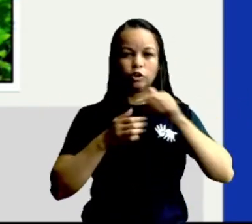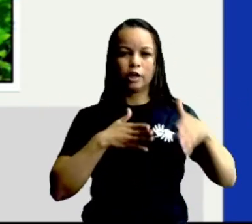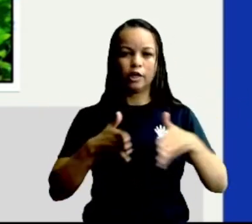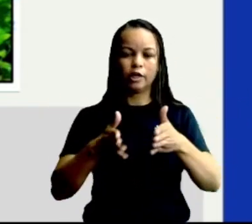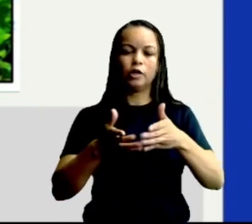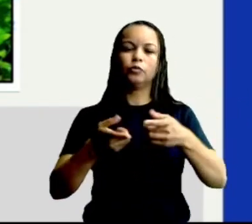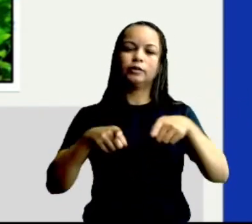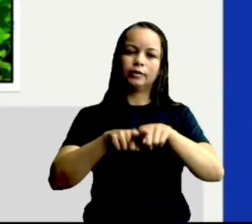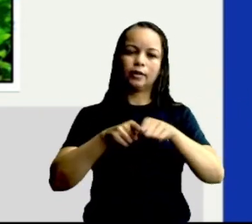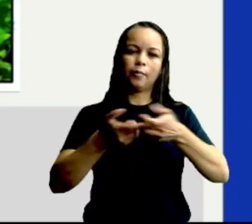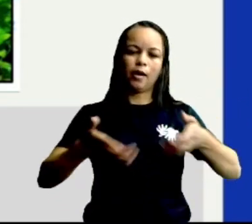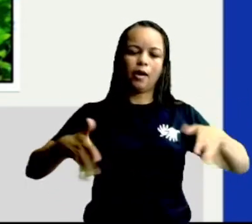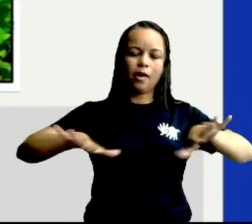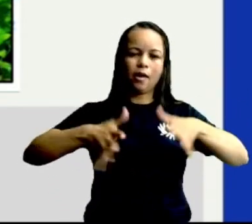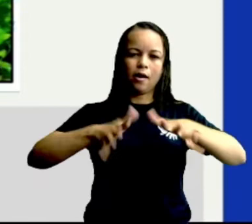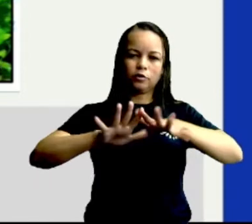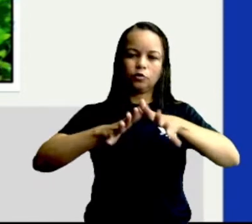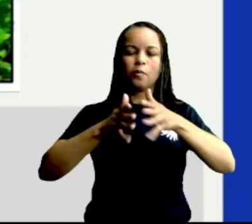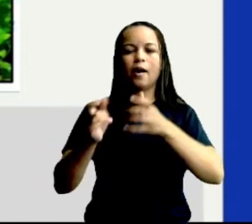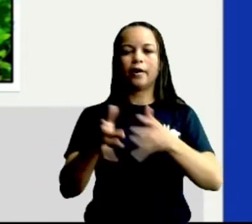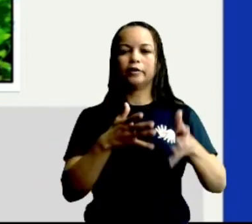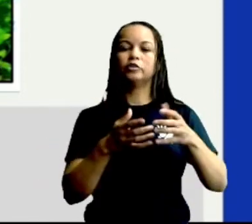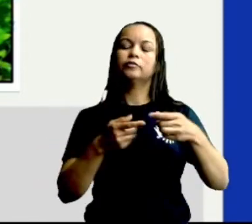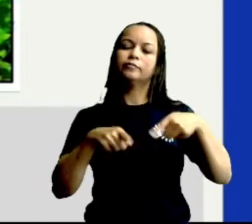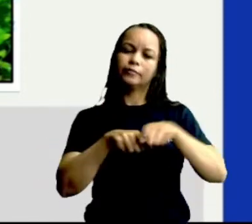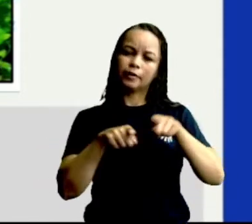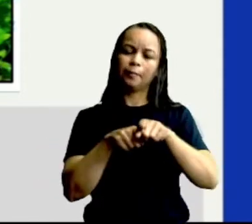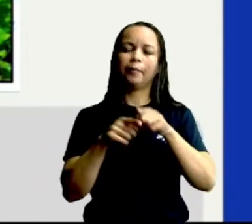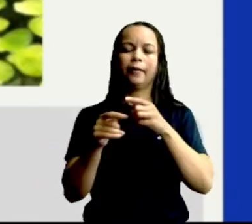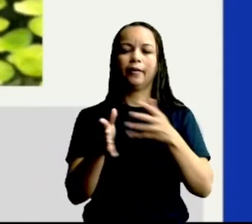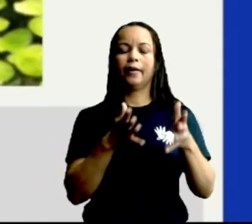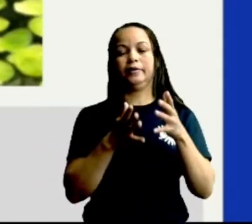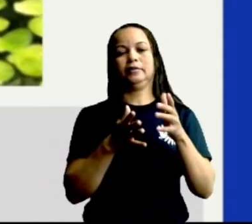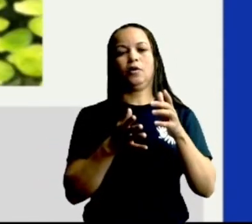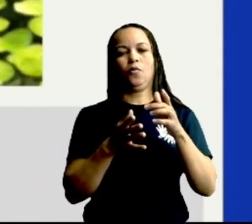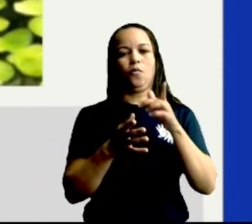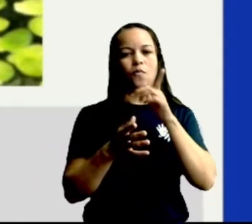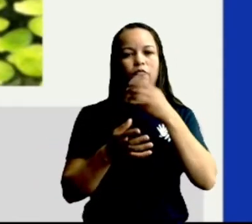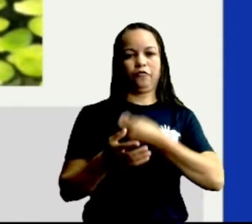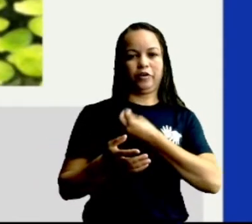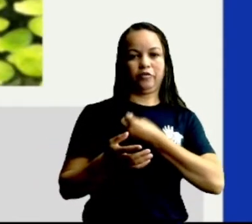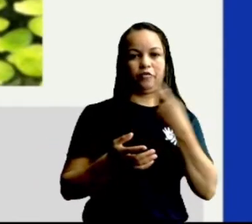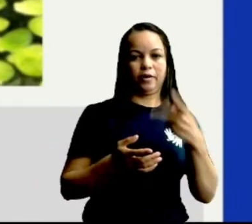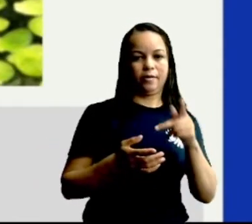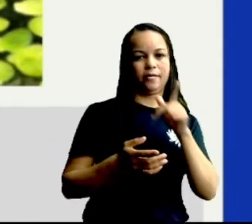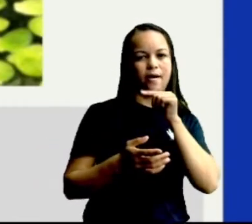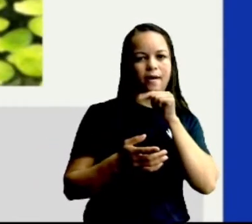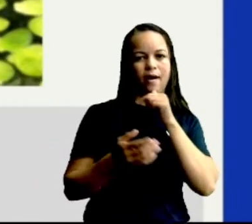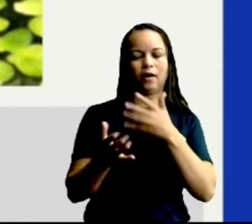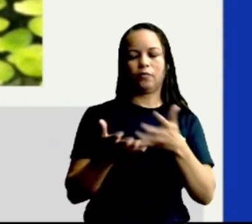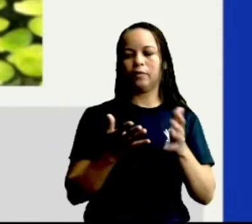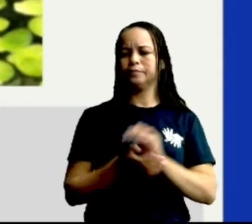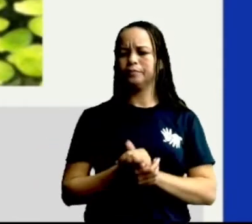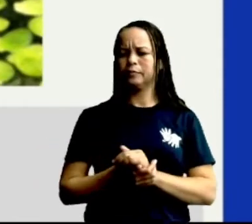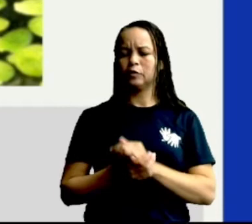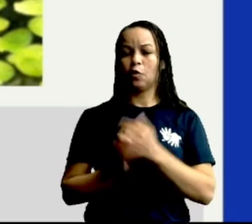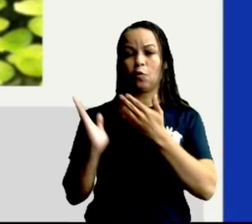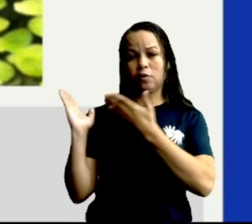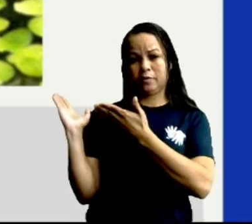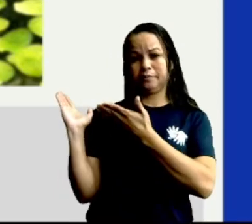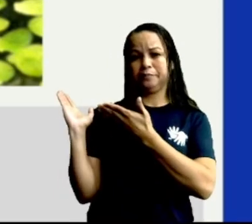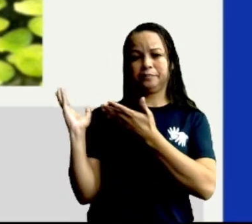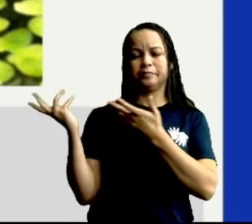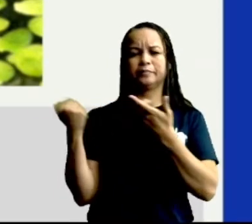tá certo? Porque elas estão lá dentro da água. Olha que lindinha. Quem já viu